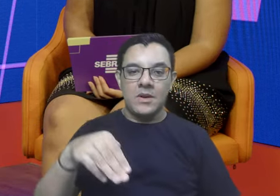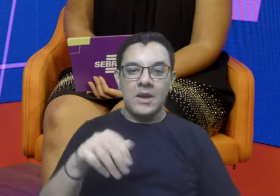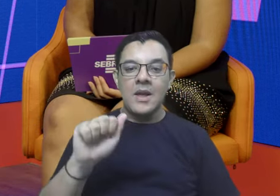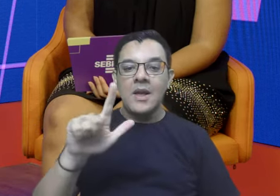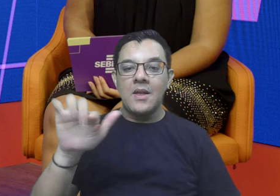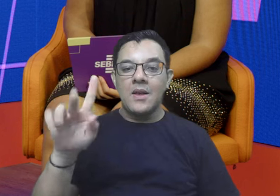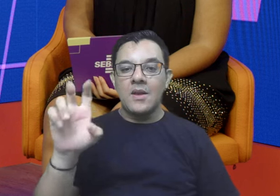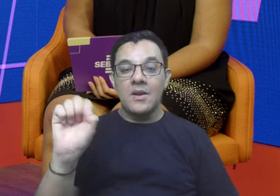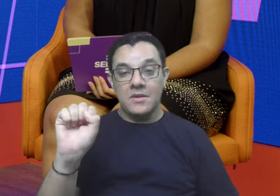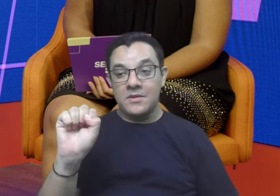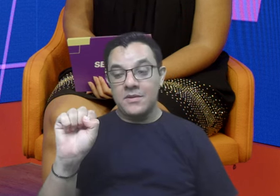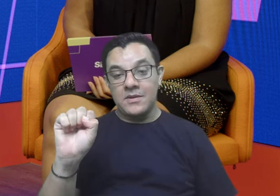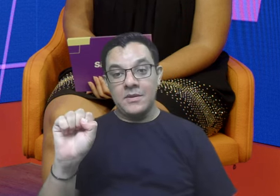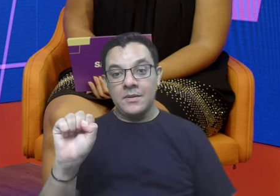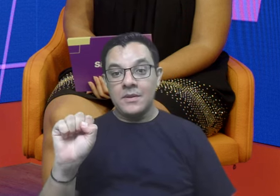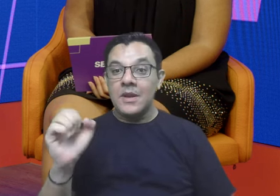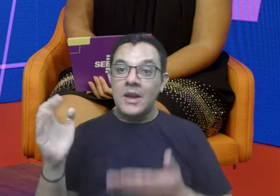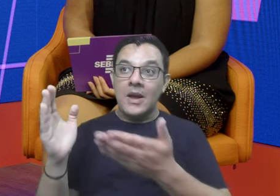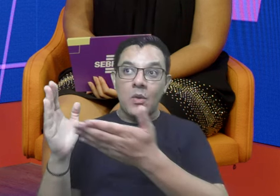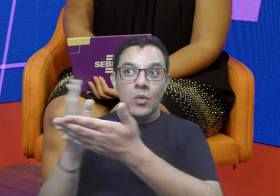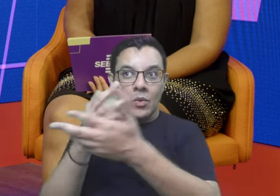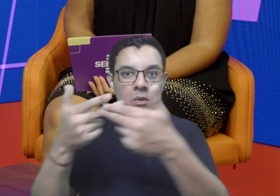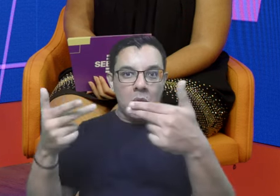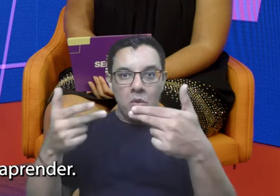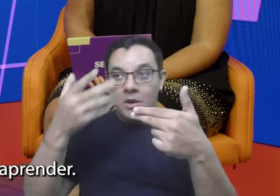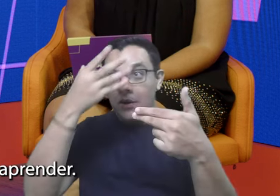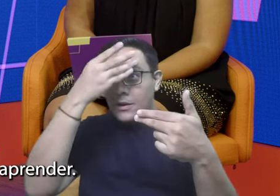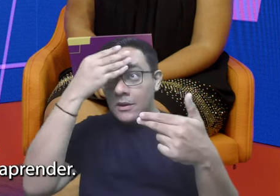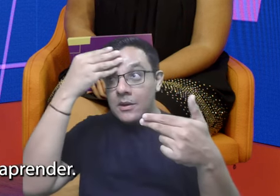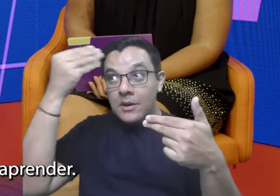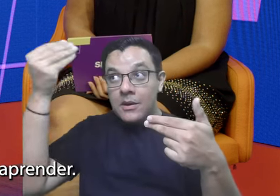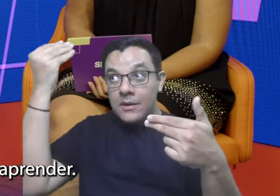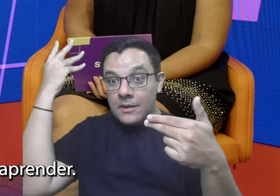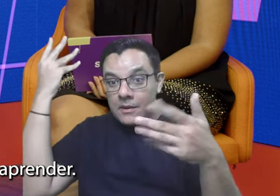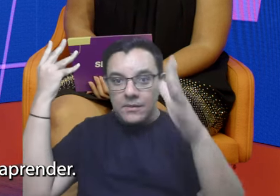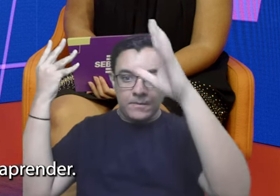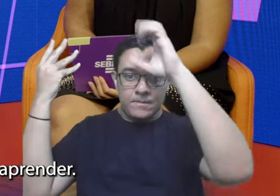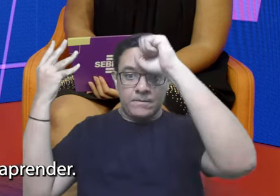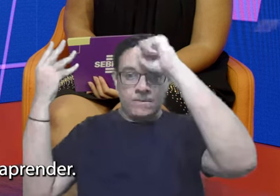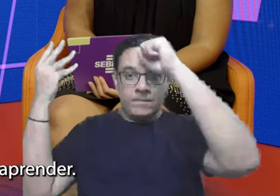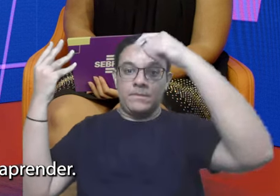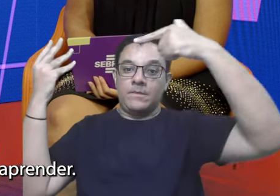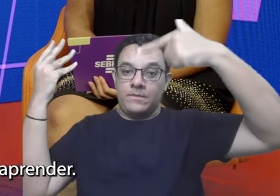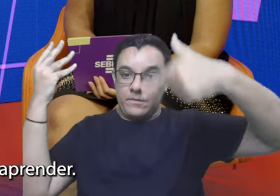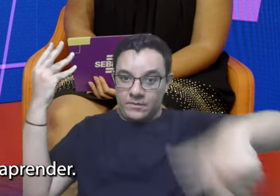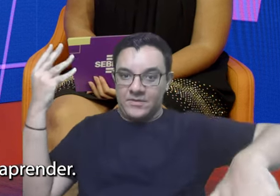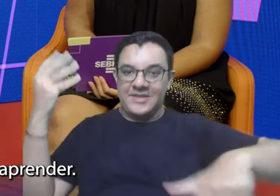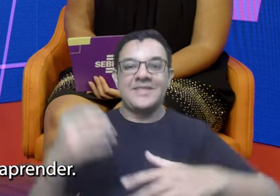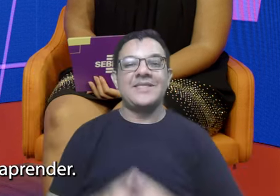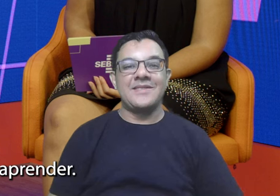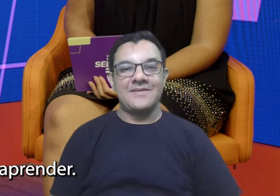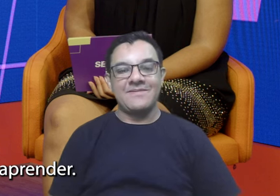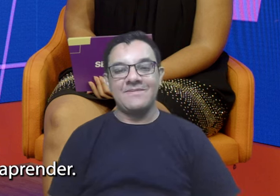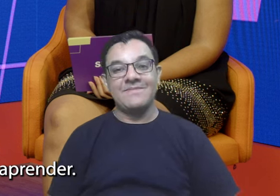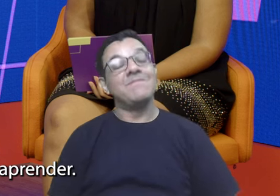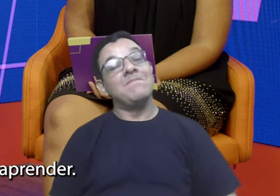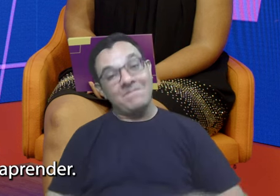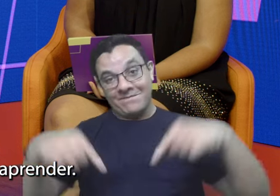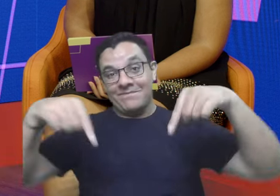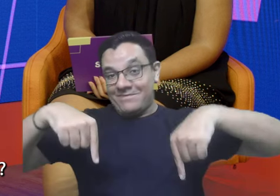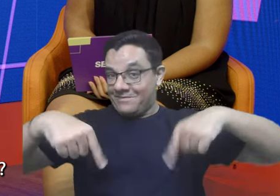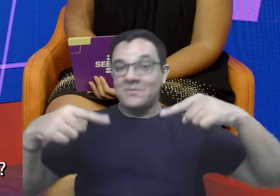fala é preciso desaprender para aprender de novo então é exatamente isso nós precisamos desaprender para